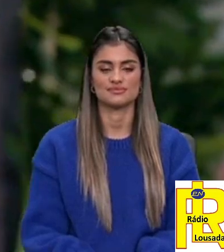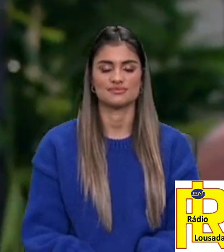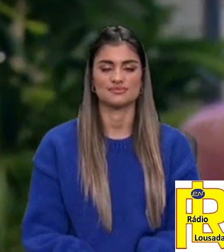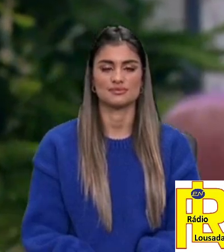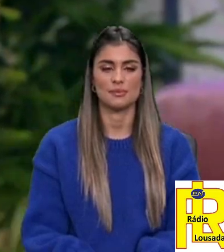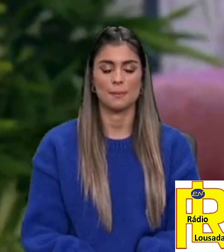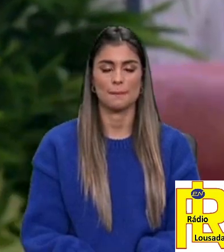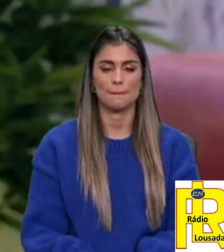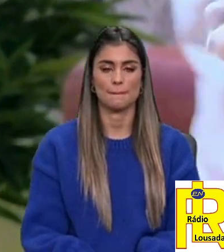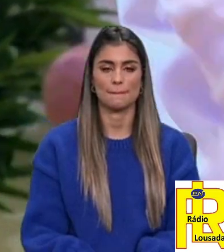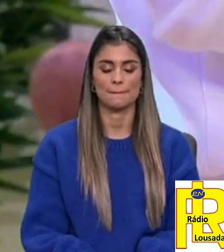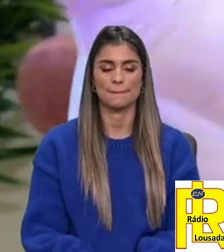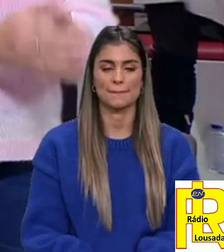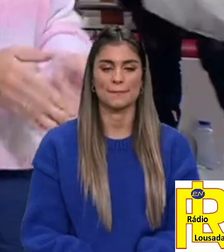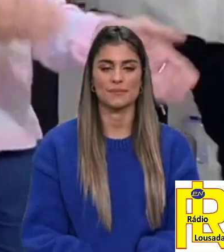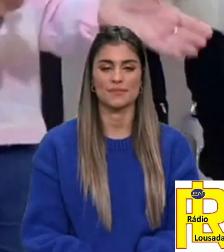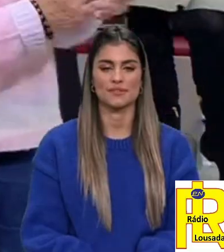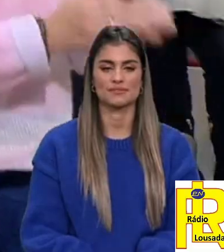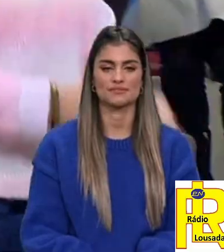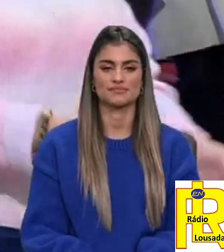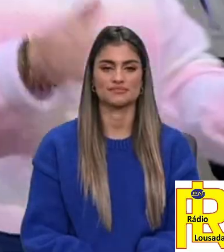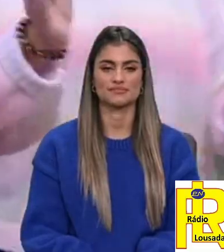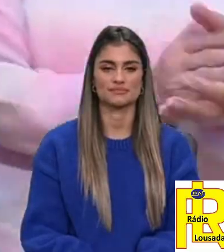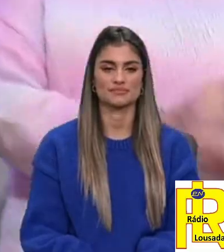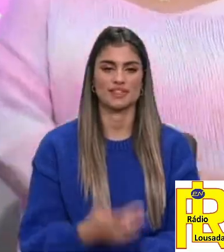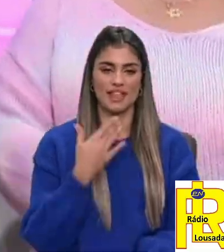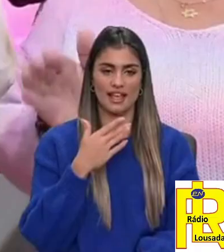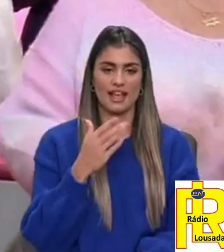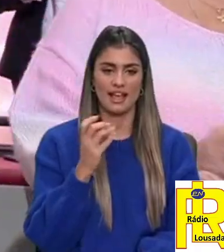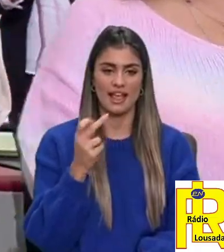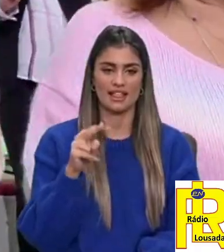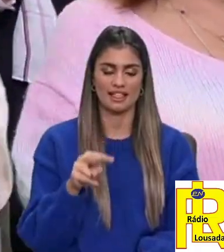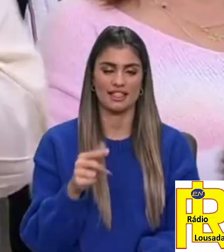Isso é Canta Bahia.